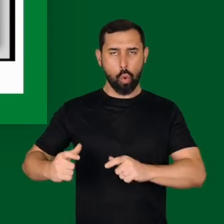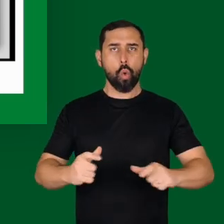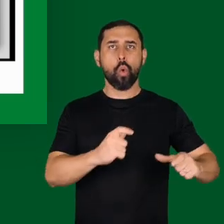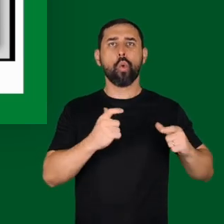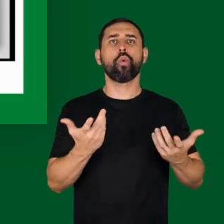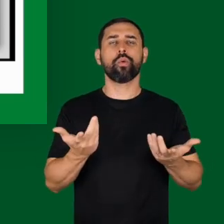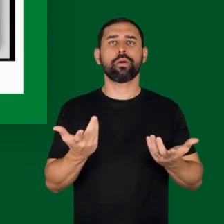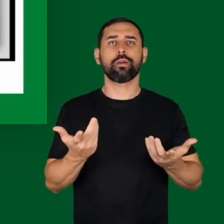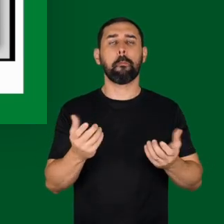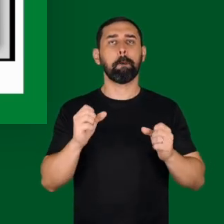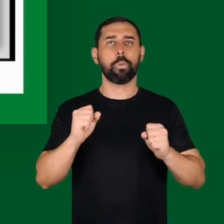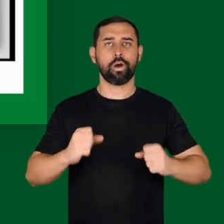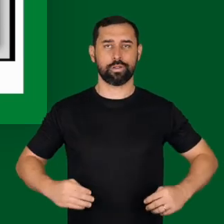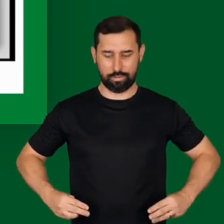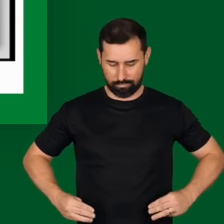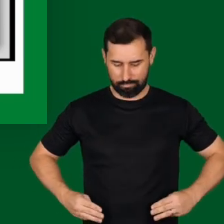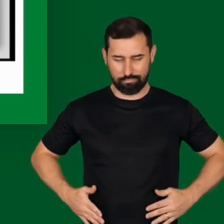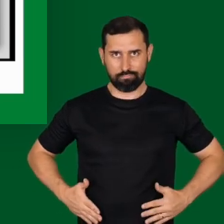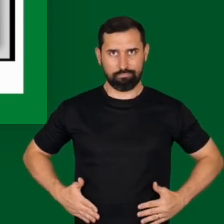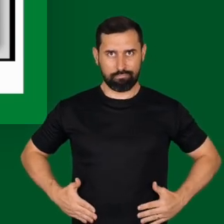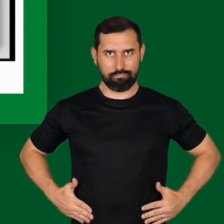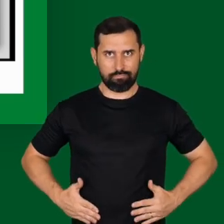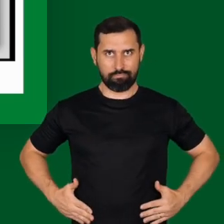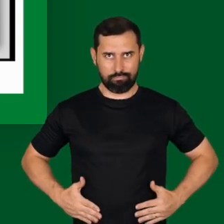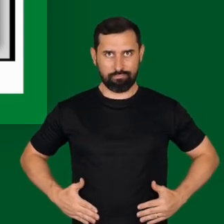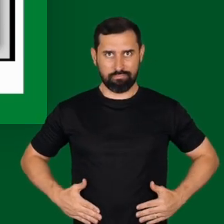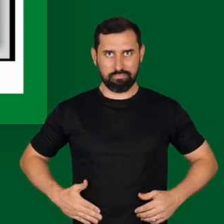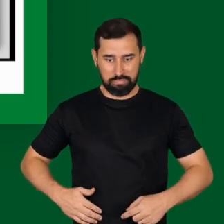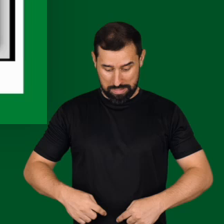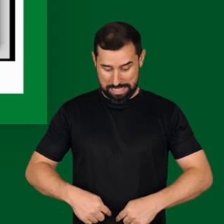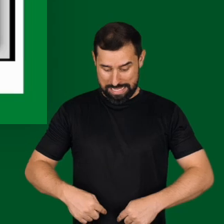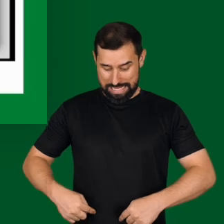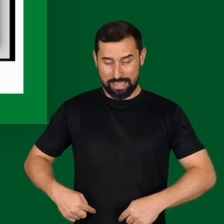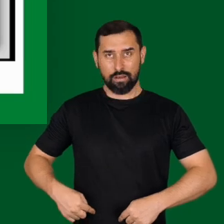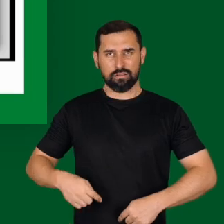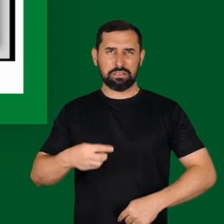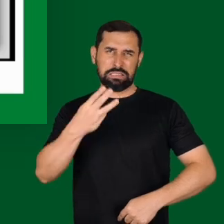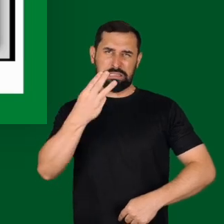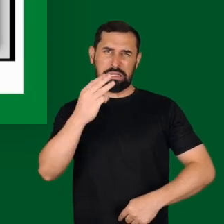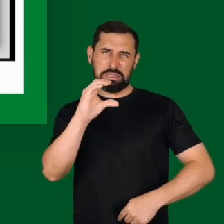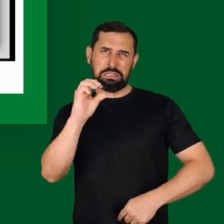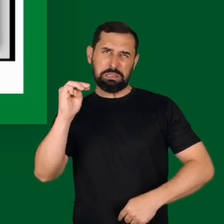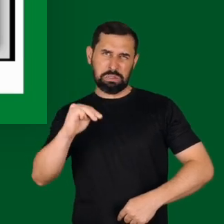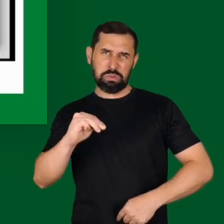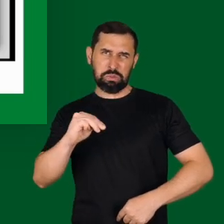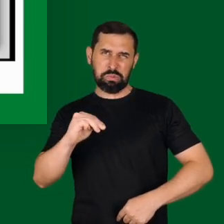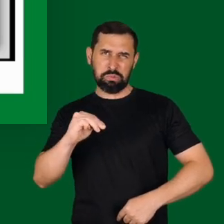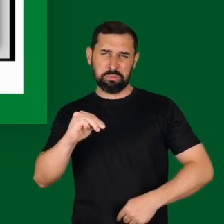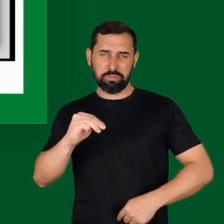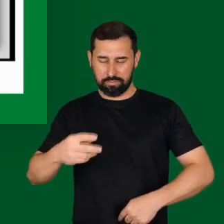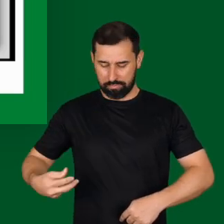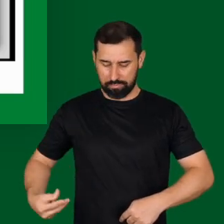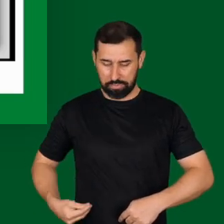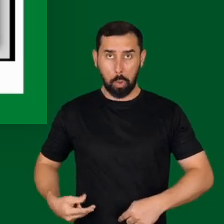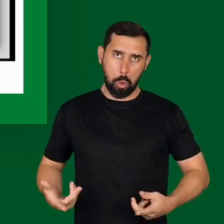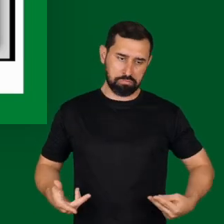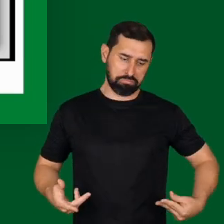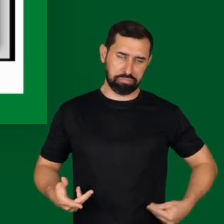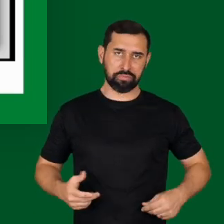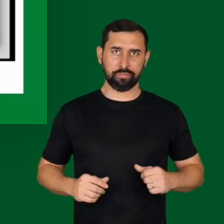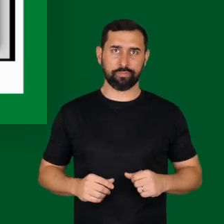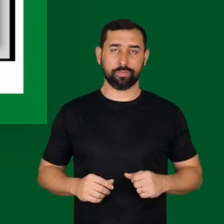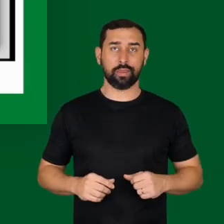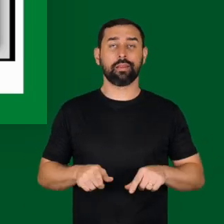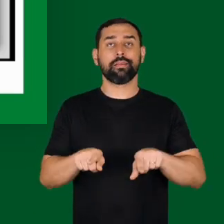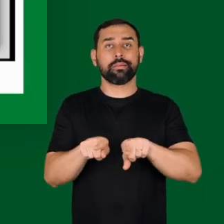região do abdômen, né, cerca de 3 centímetros longe da cicatriz umbilical dos dois lados, na região